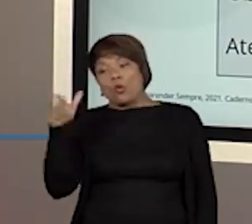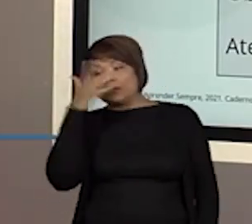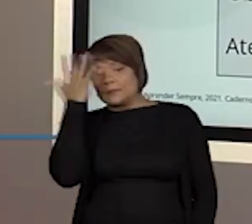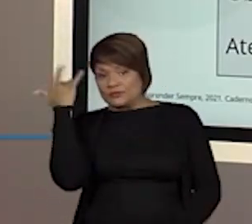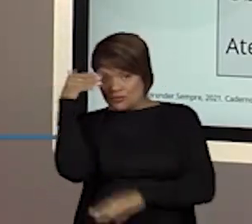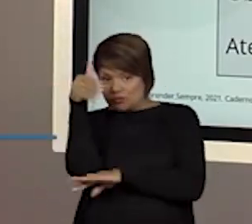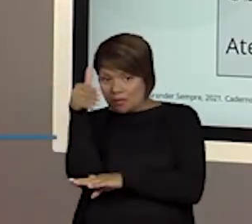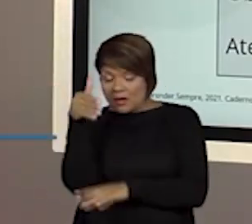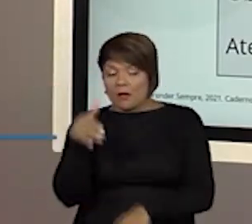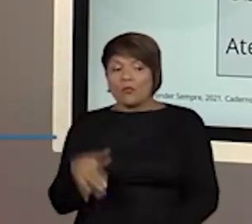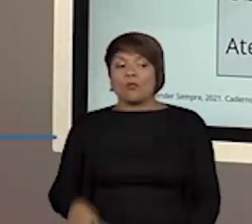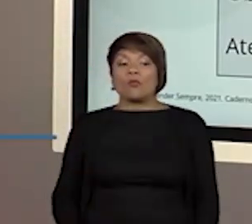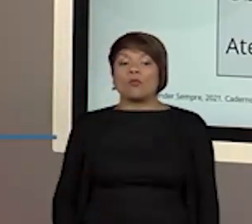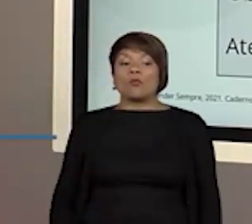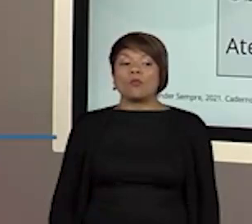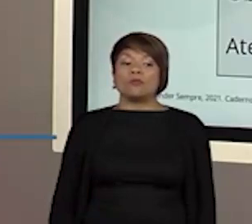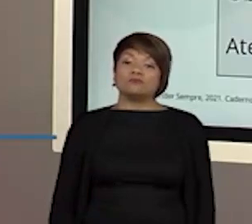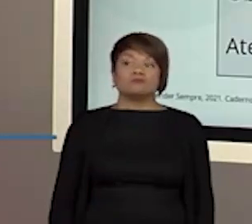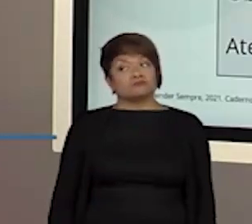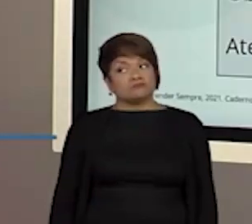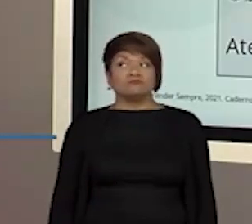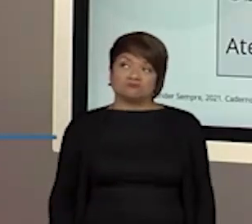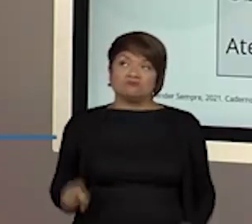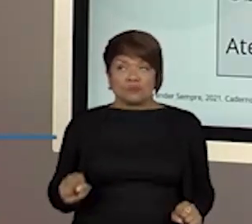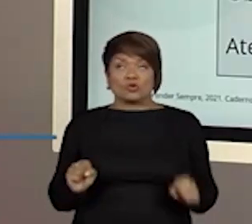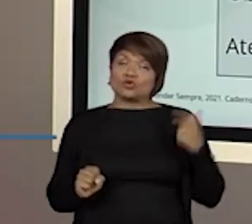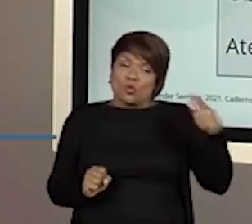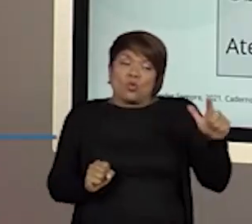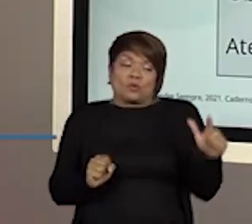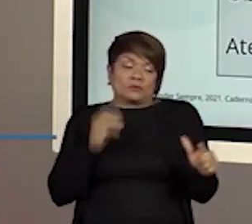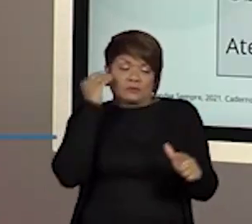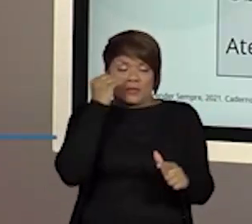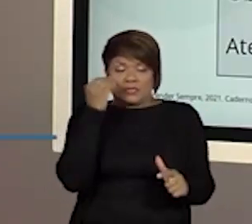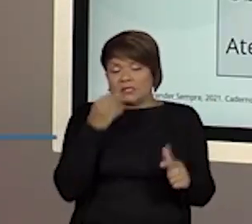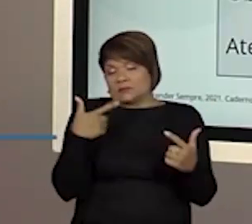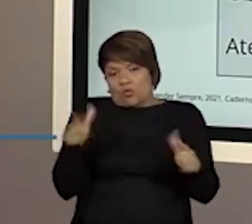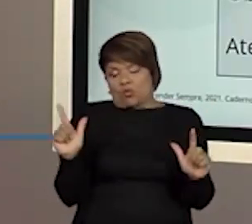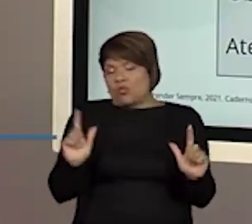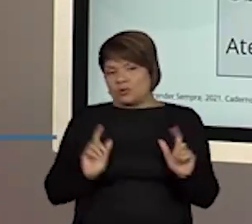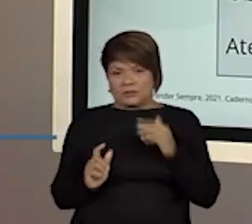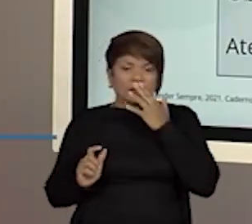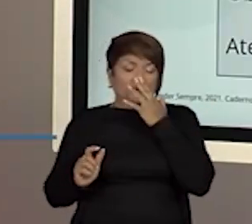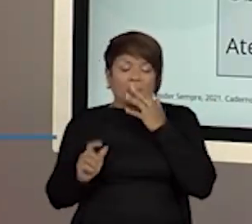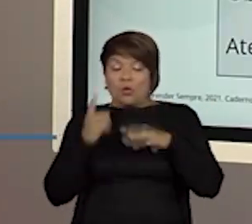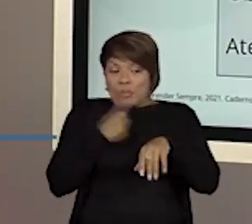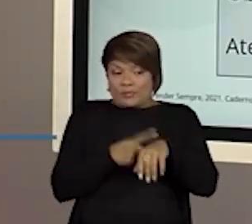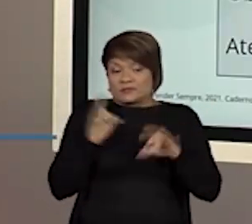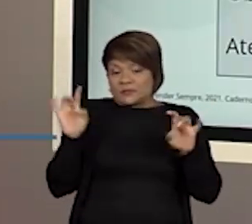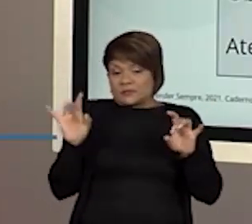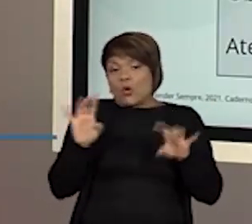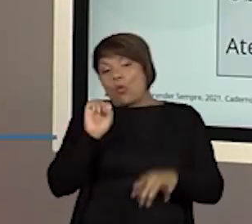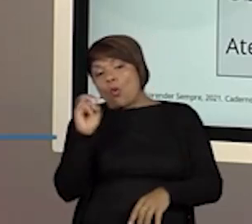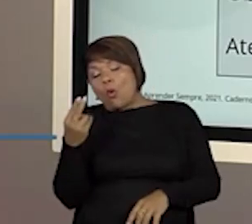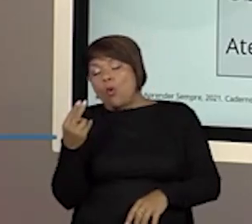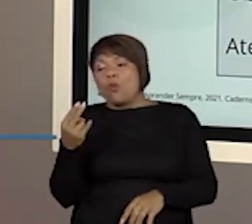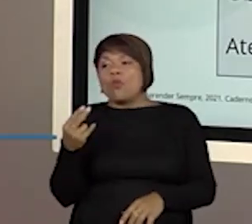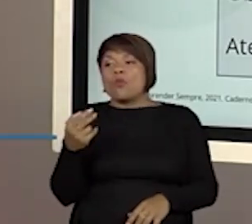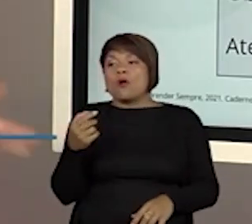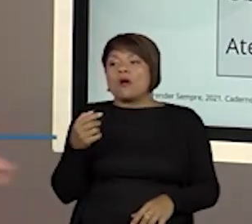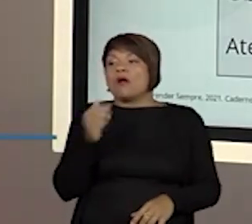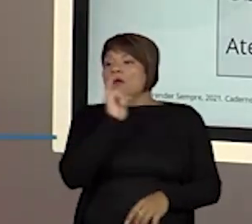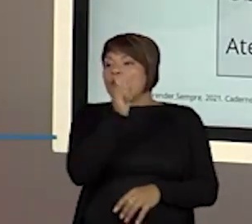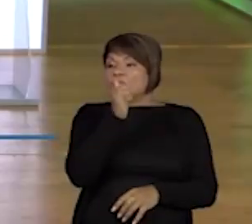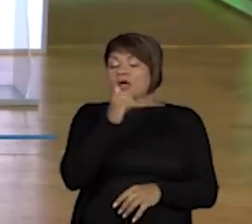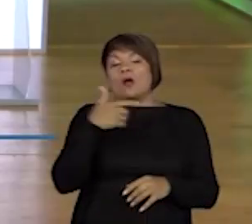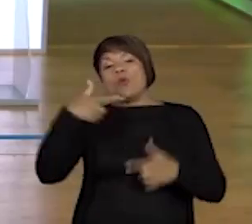mesma experiência? Não sei, pode achar muito especial, um momento muito especial, igual ela achou, e relatar outros